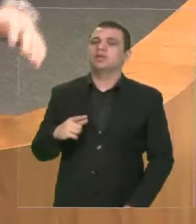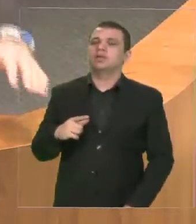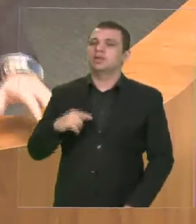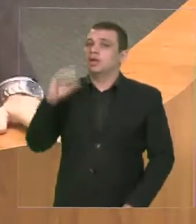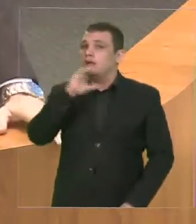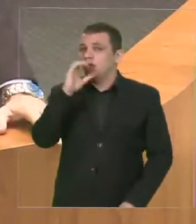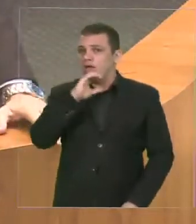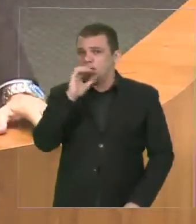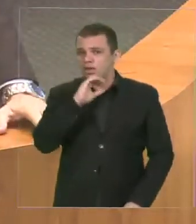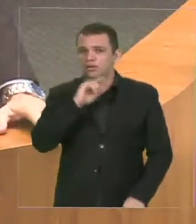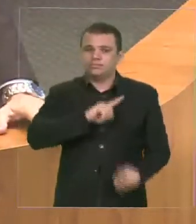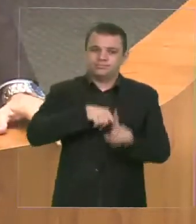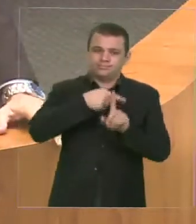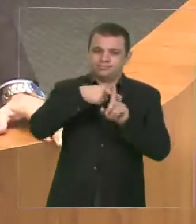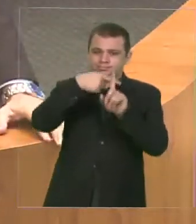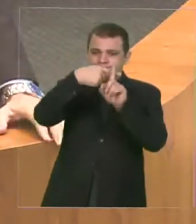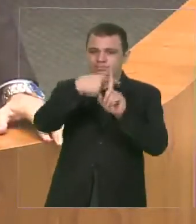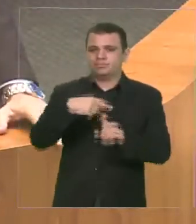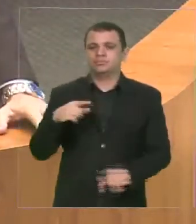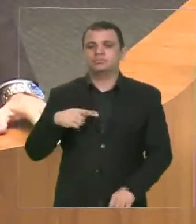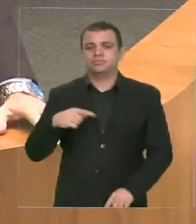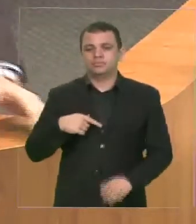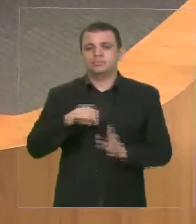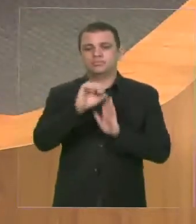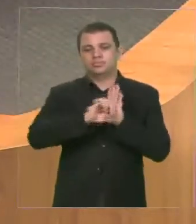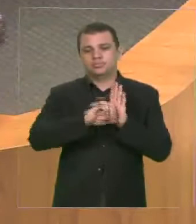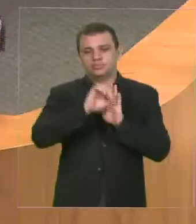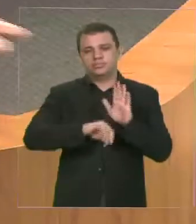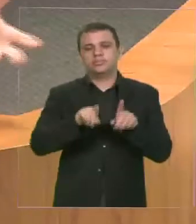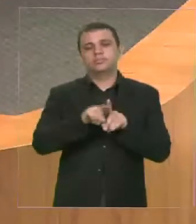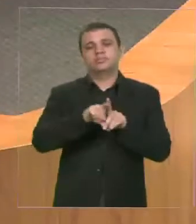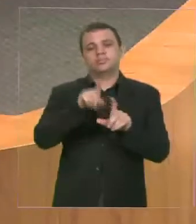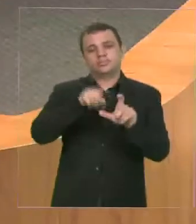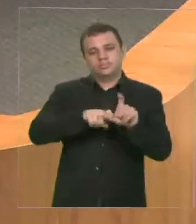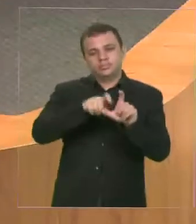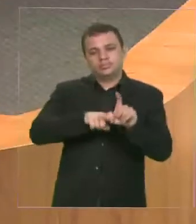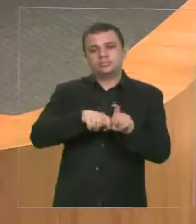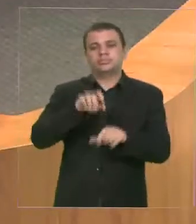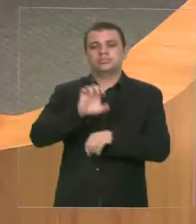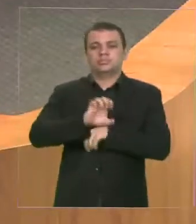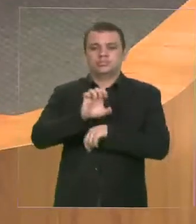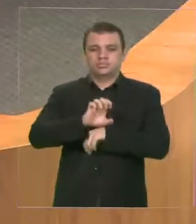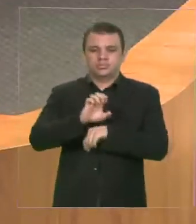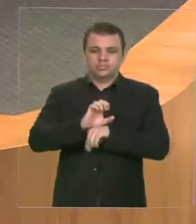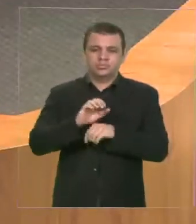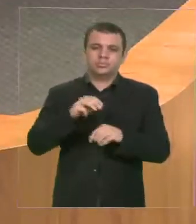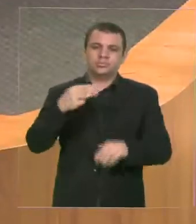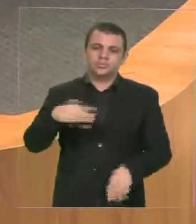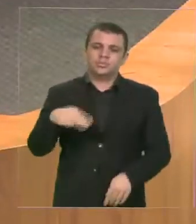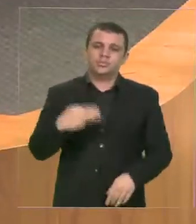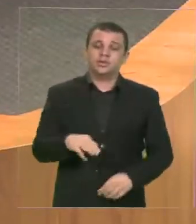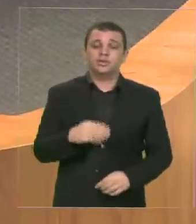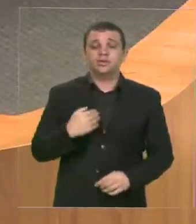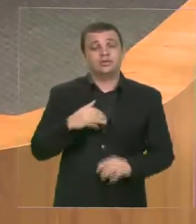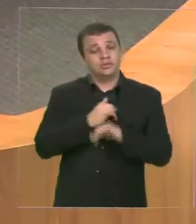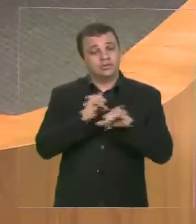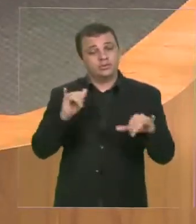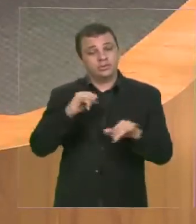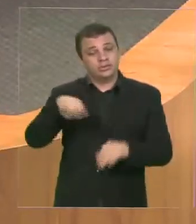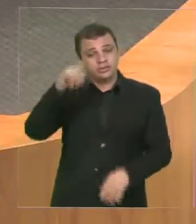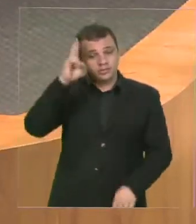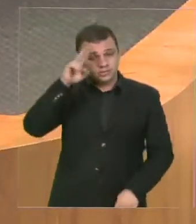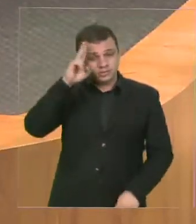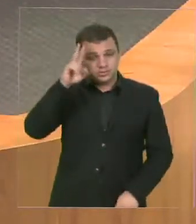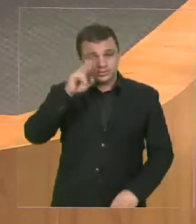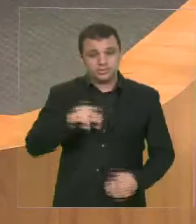exponencialmente o orçamento e as dívidas do nosso Estado. Para lembrar, Vossas Excelências, no